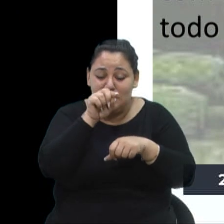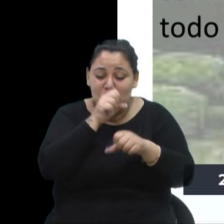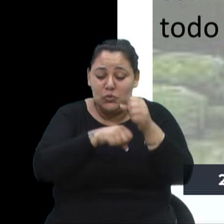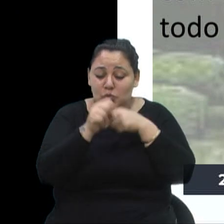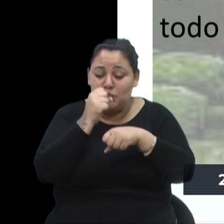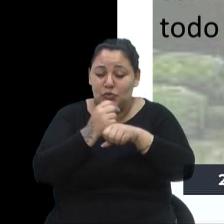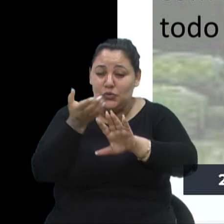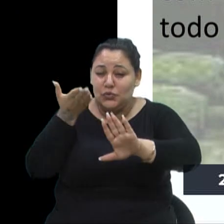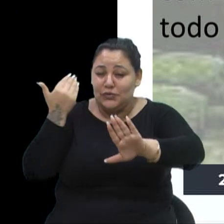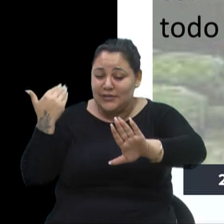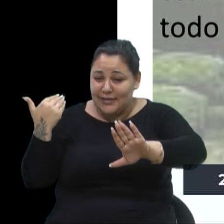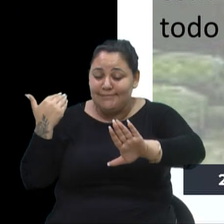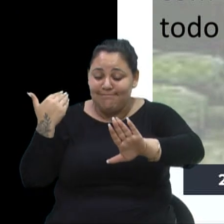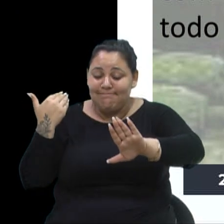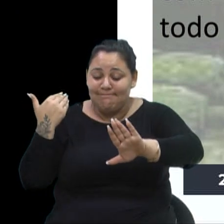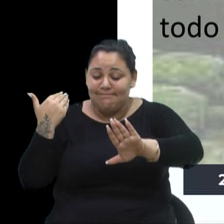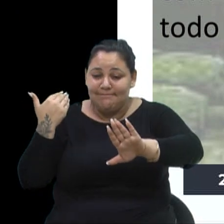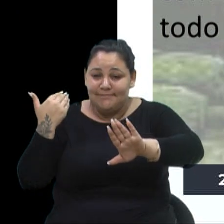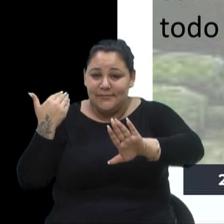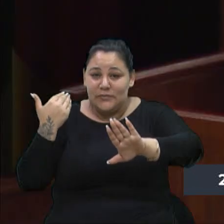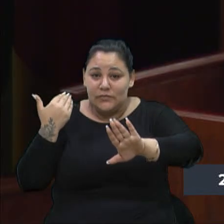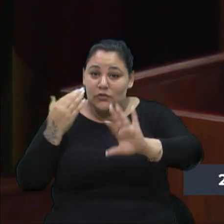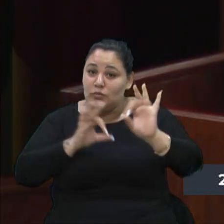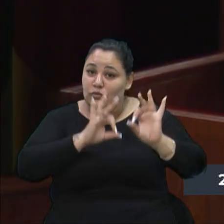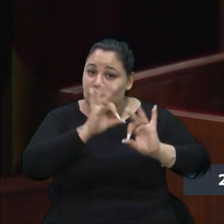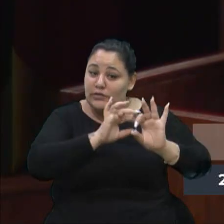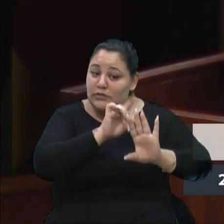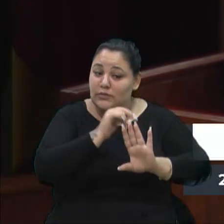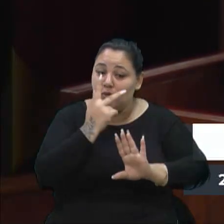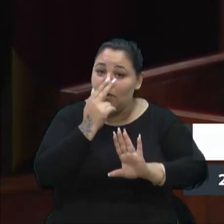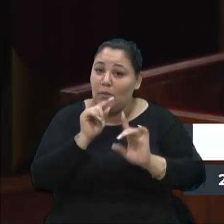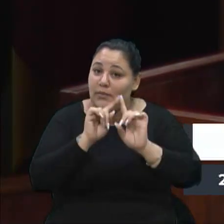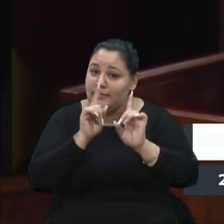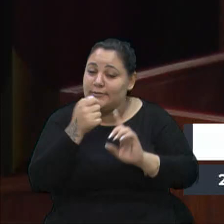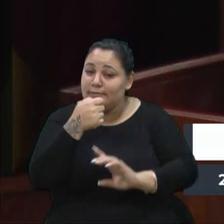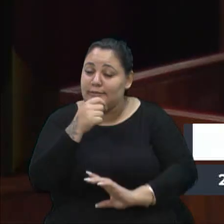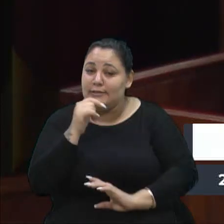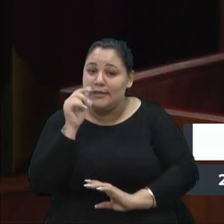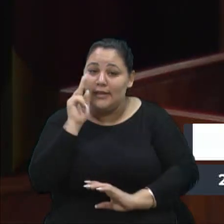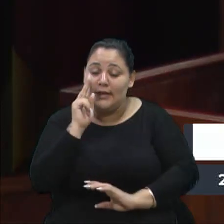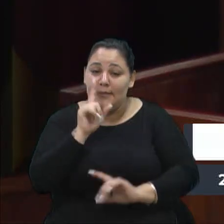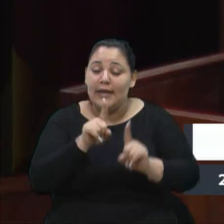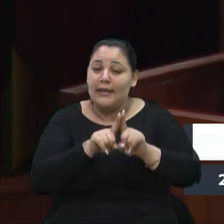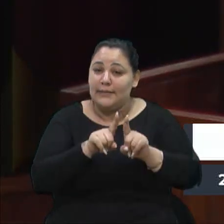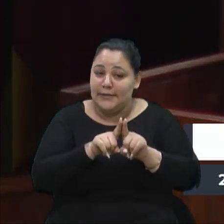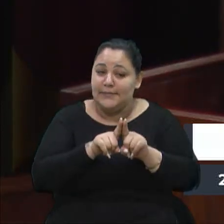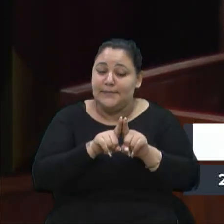O mesmo processo, é interessante, mas a gente tem que abordar, o mesmo processo